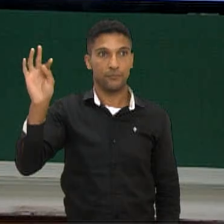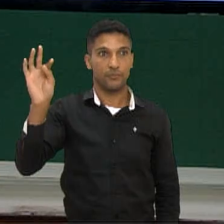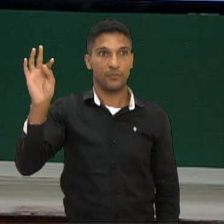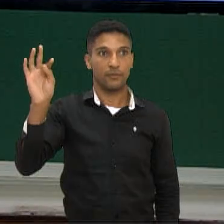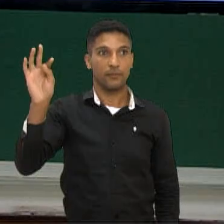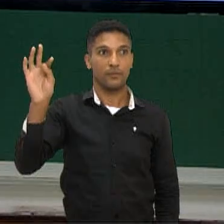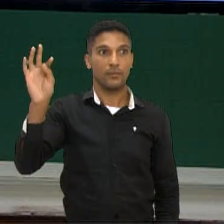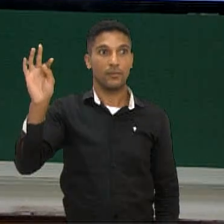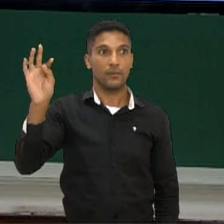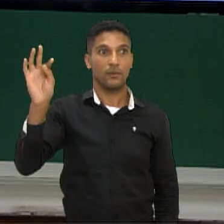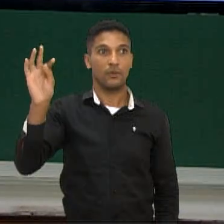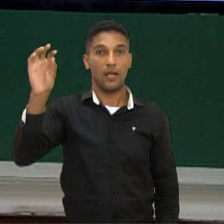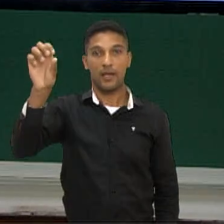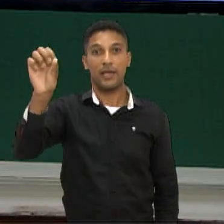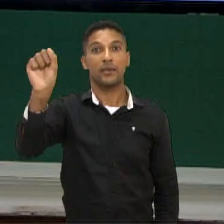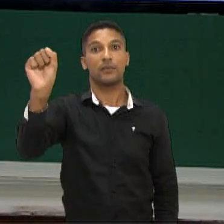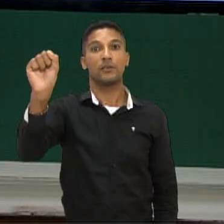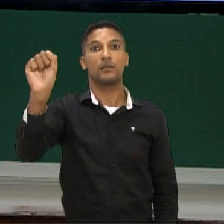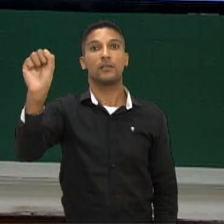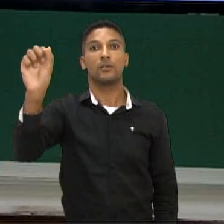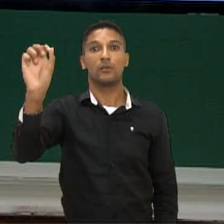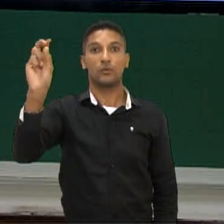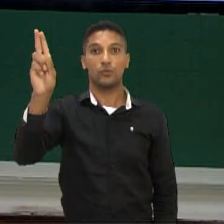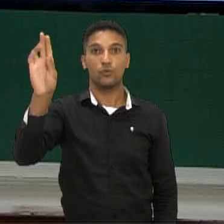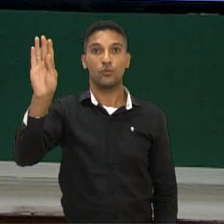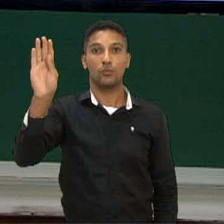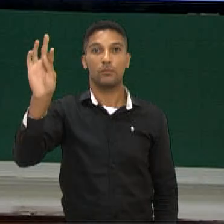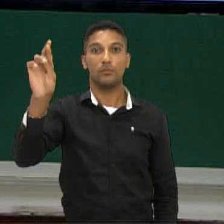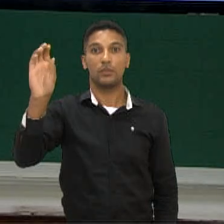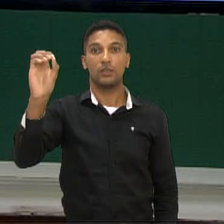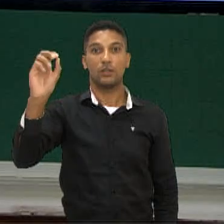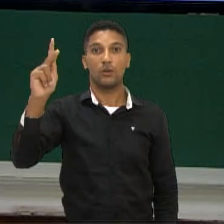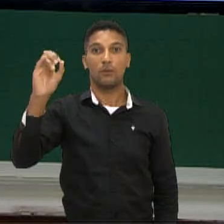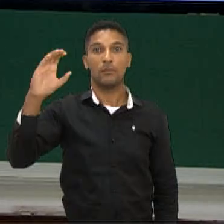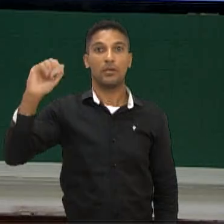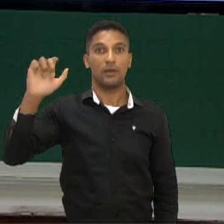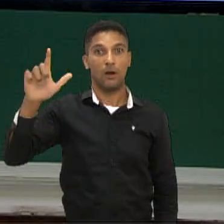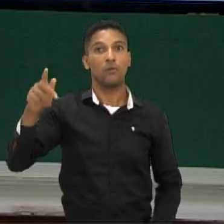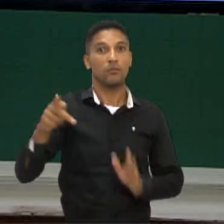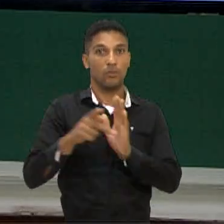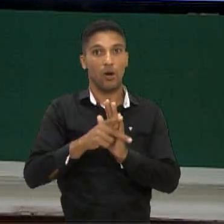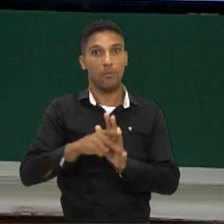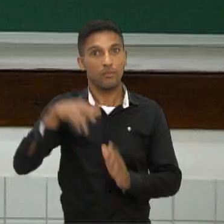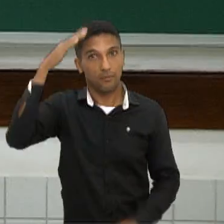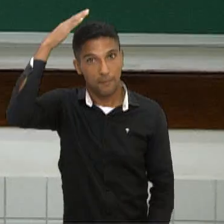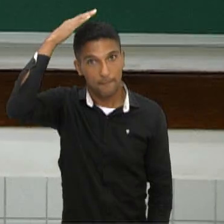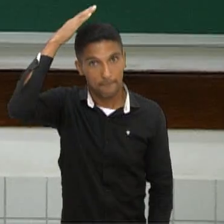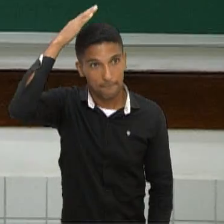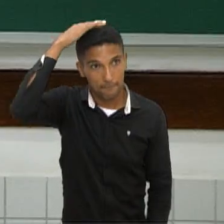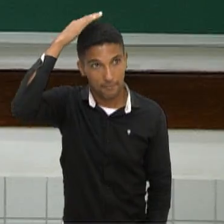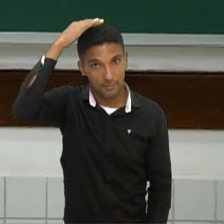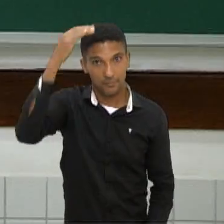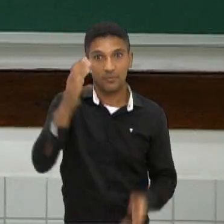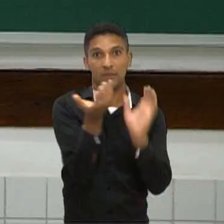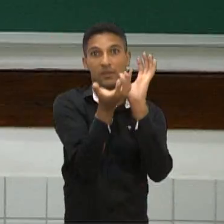Santa Catarina, Rio Grande do Sul. Essa formação florestal é típica, de novo aqui,